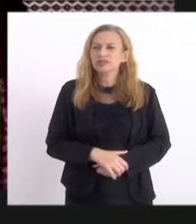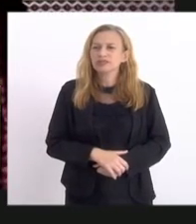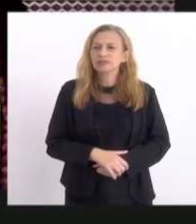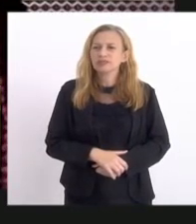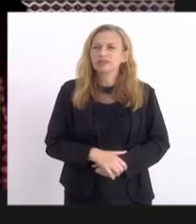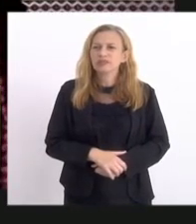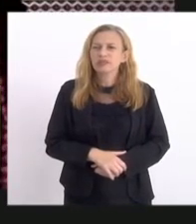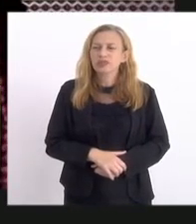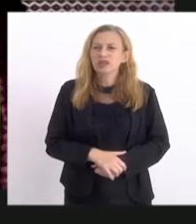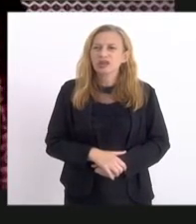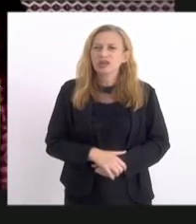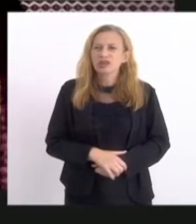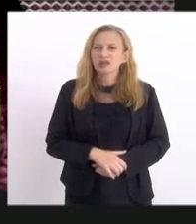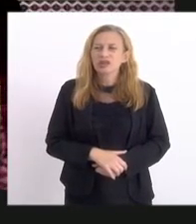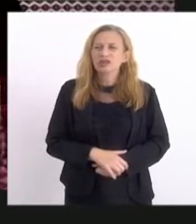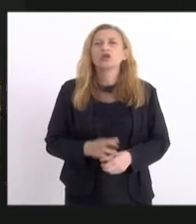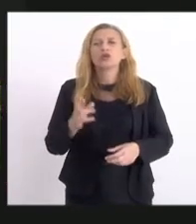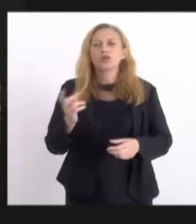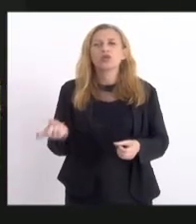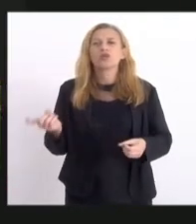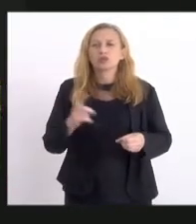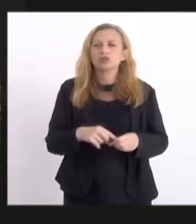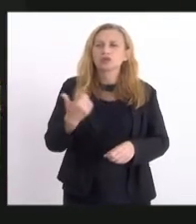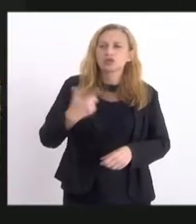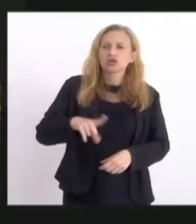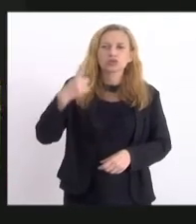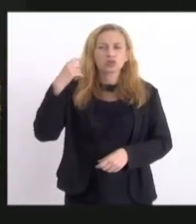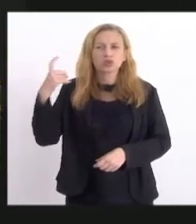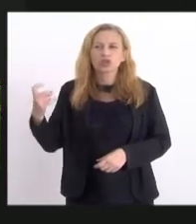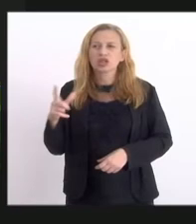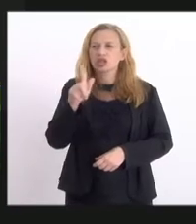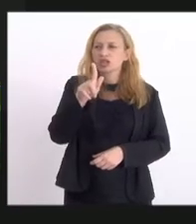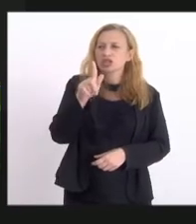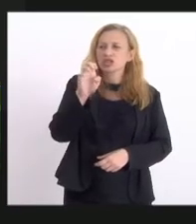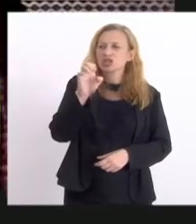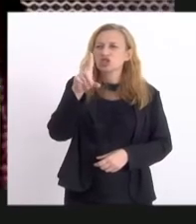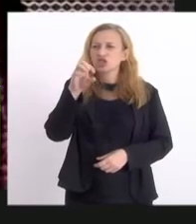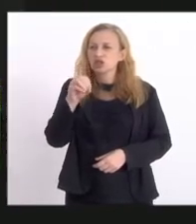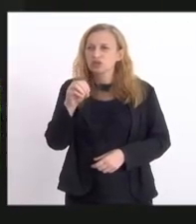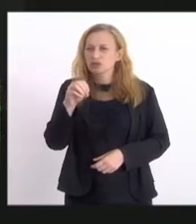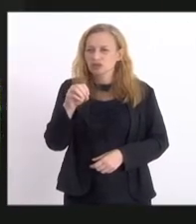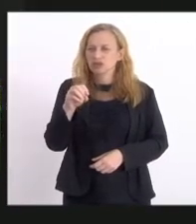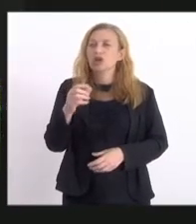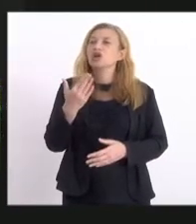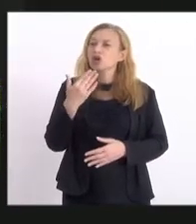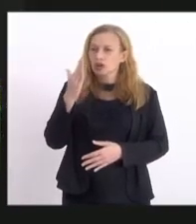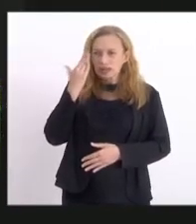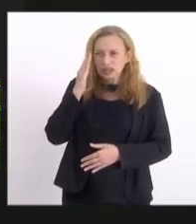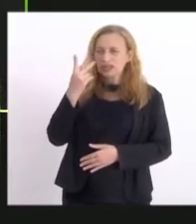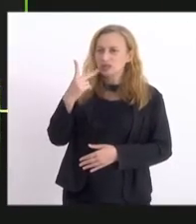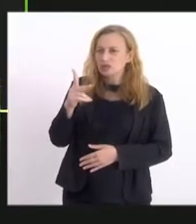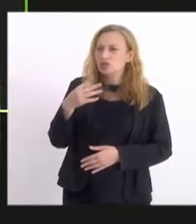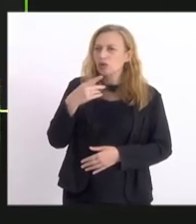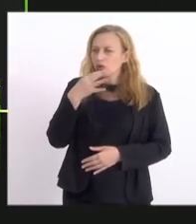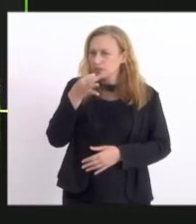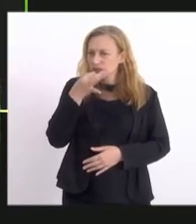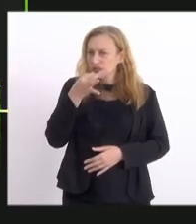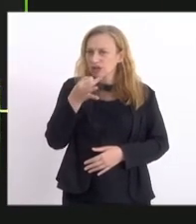Olha, ele só traz os pontos de georreferenciamento, mas eu entendi a posição de Vossa Excelência. Pois é, mas tem